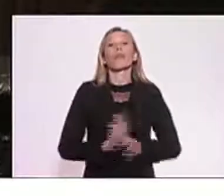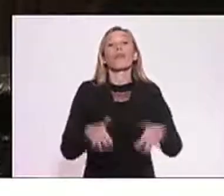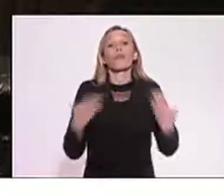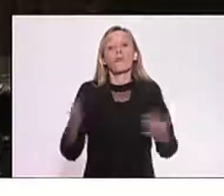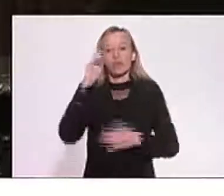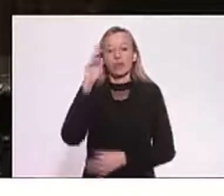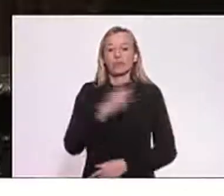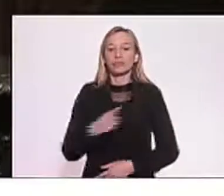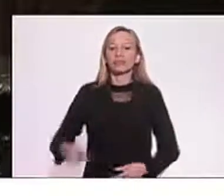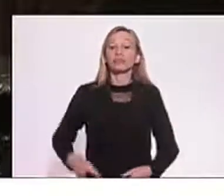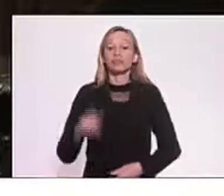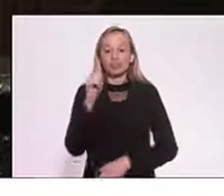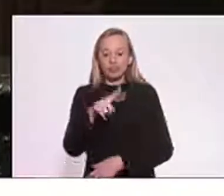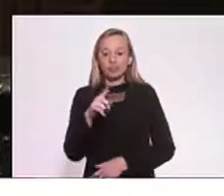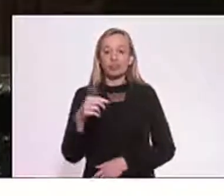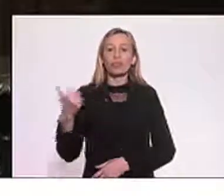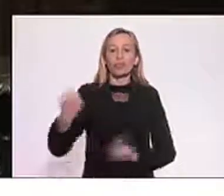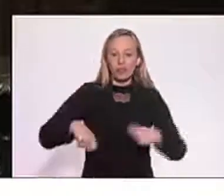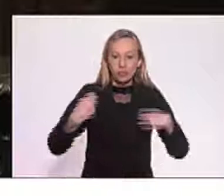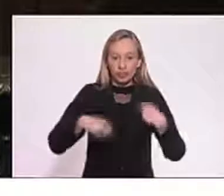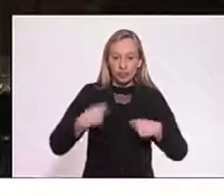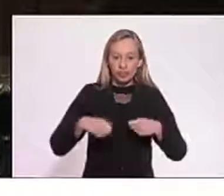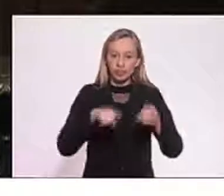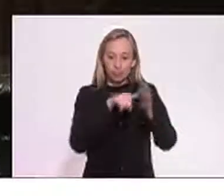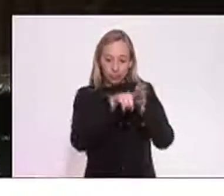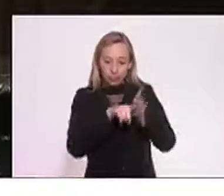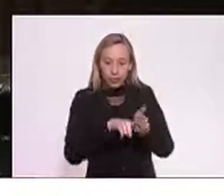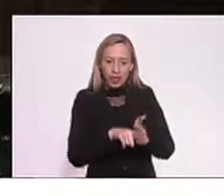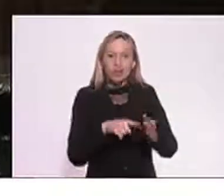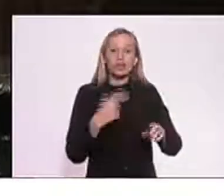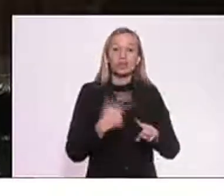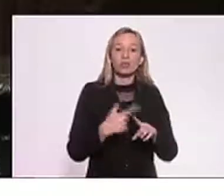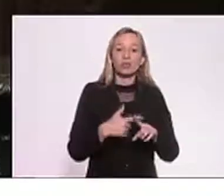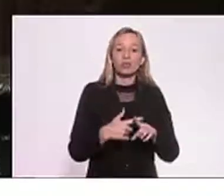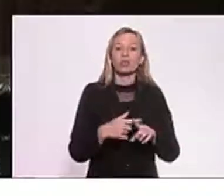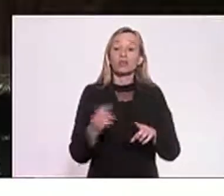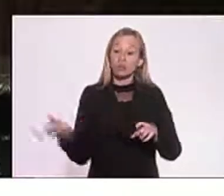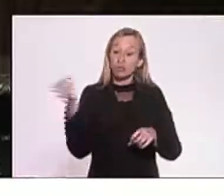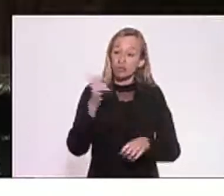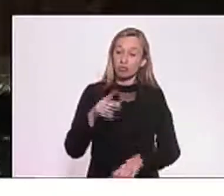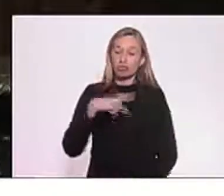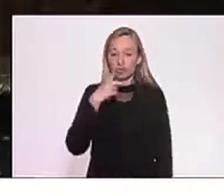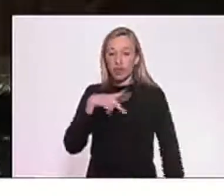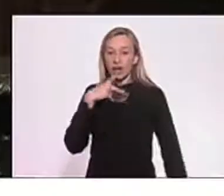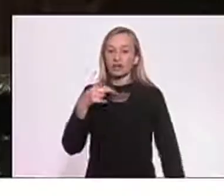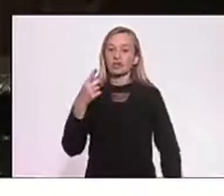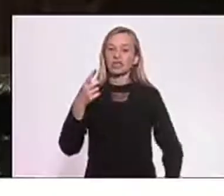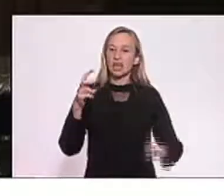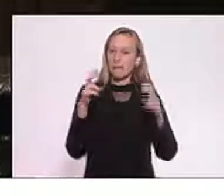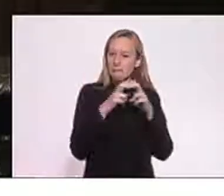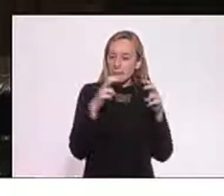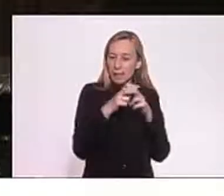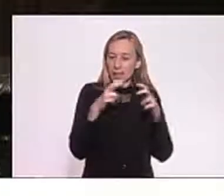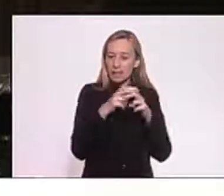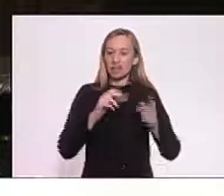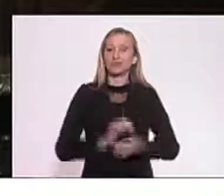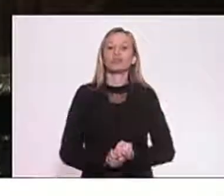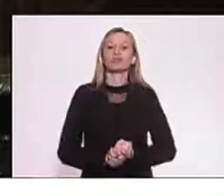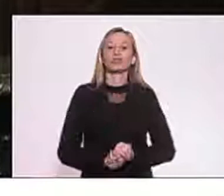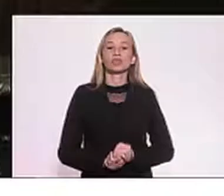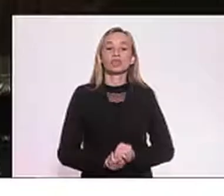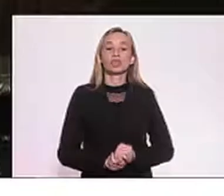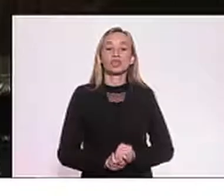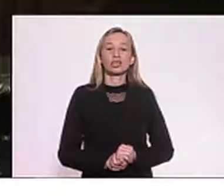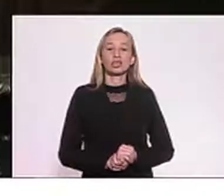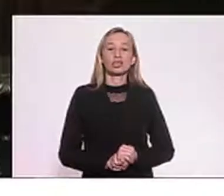presidente, mas é necessária a investigação, porque, volto a dizer, na briga entre o